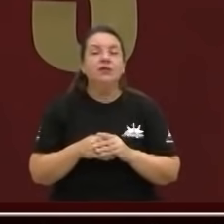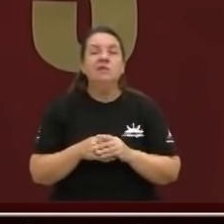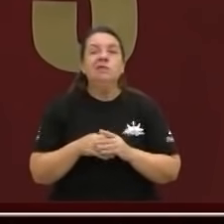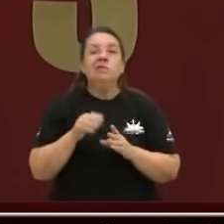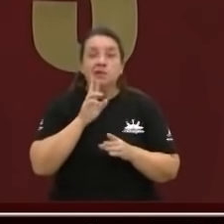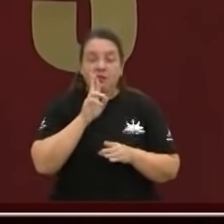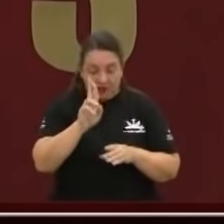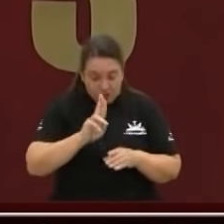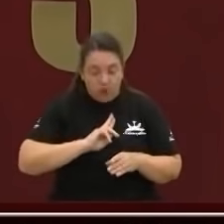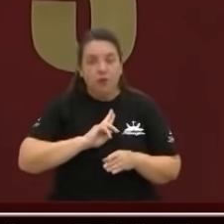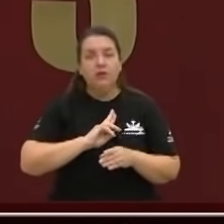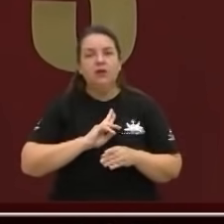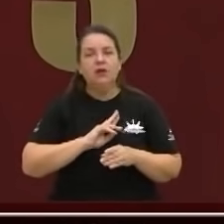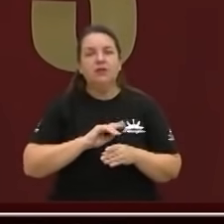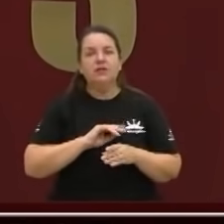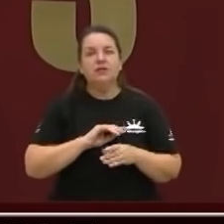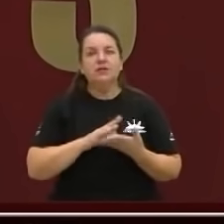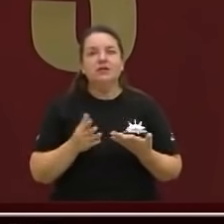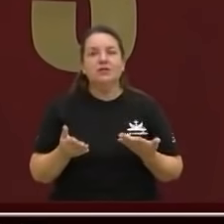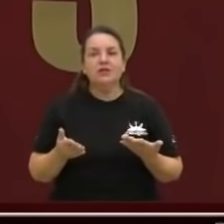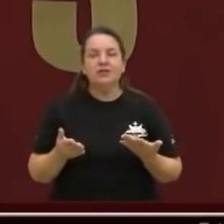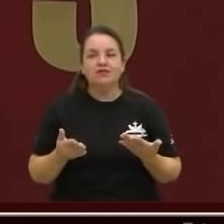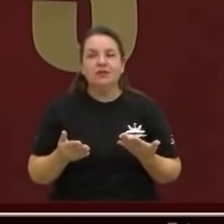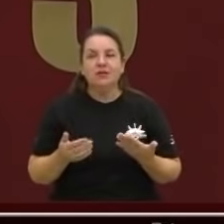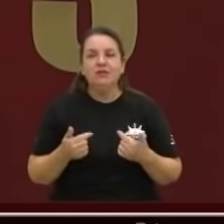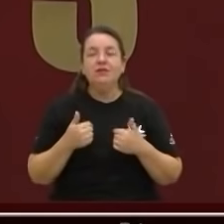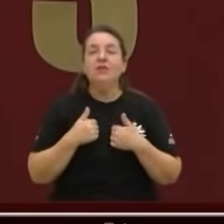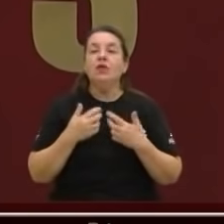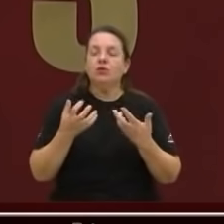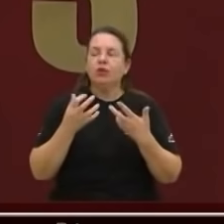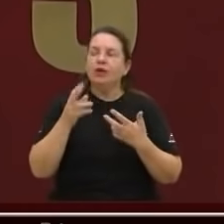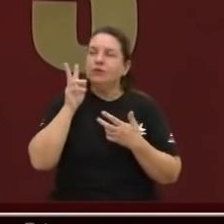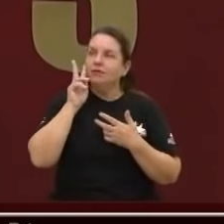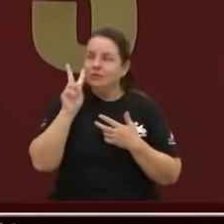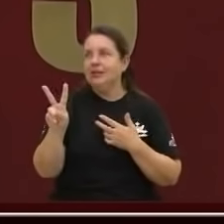no teu coração, Senhor, quero ver